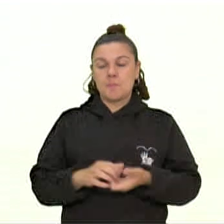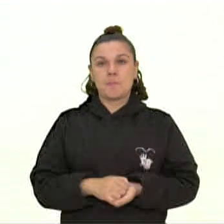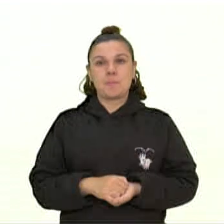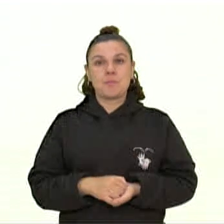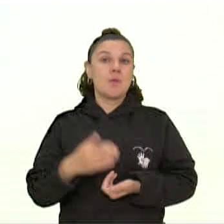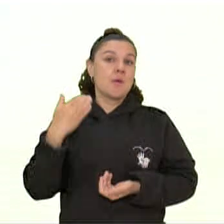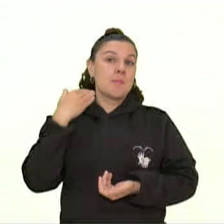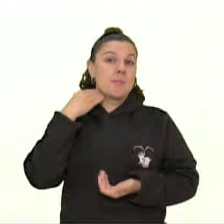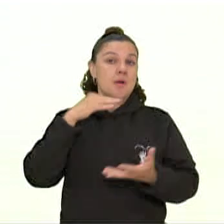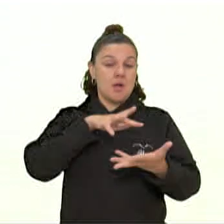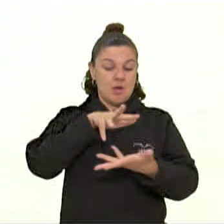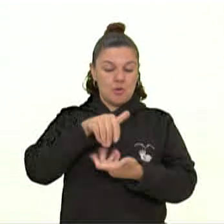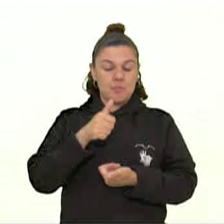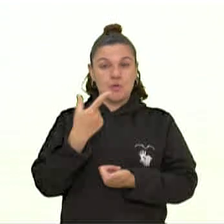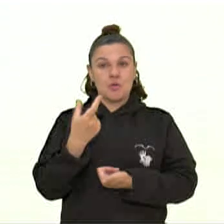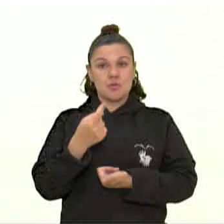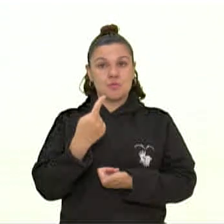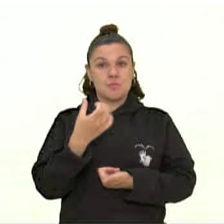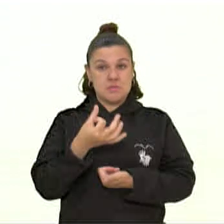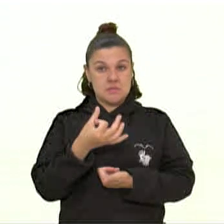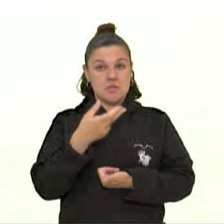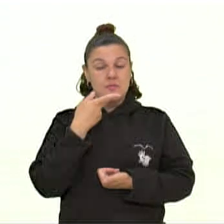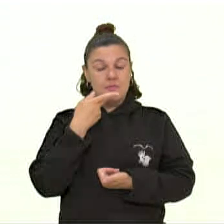O Banco Mundial, em 2016,